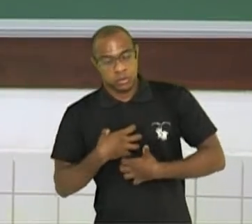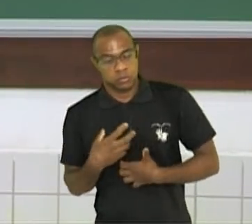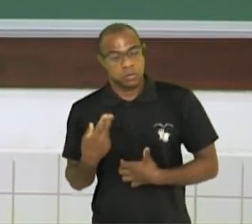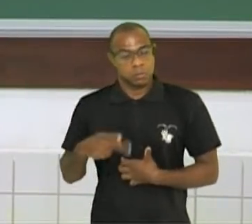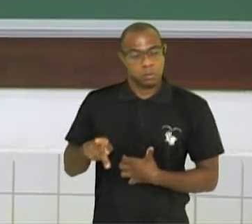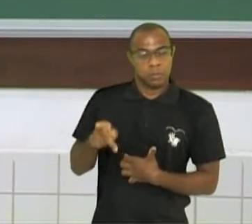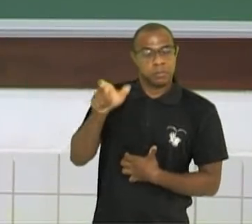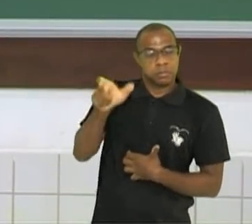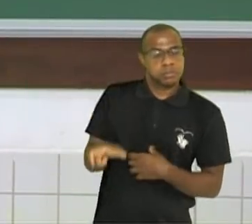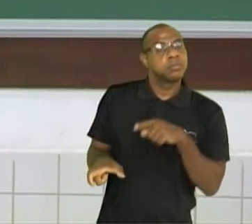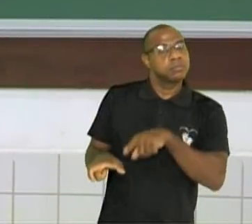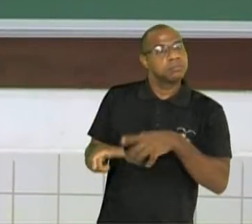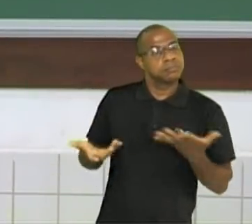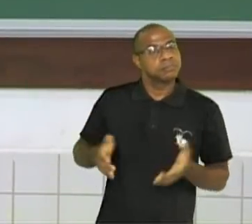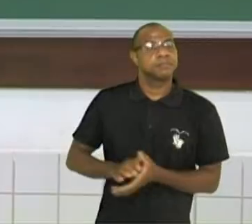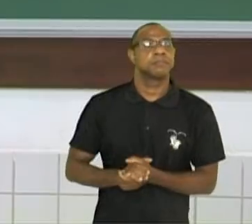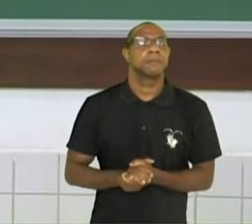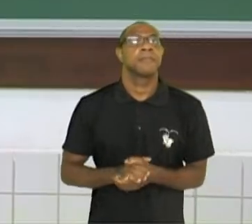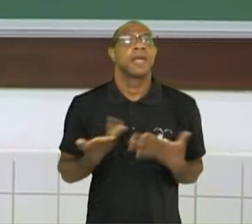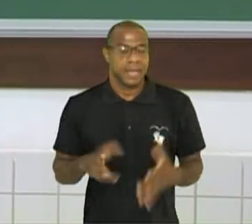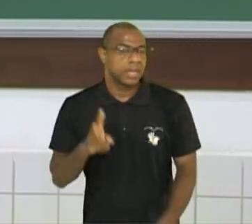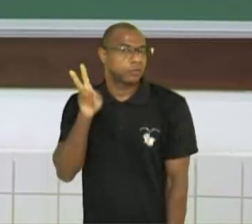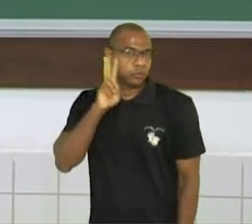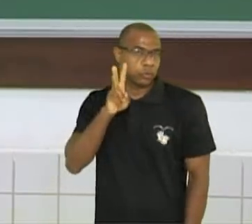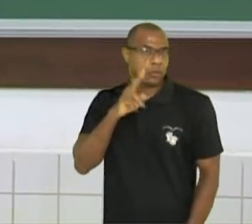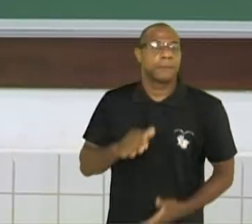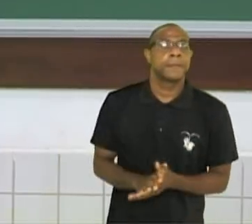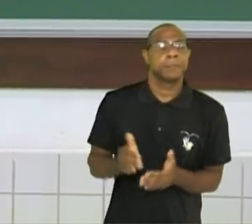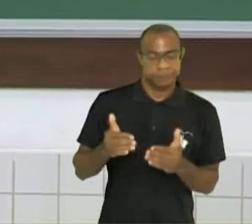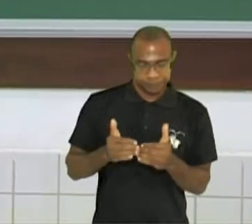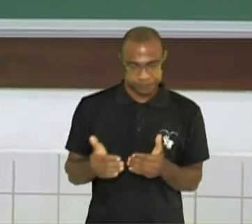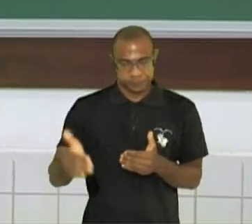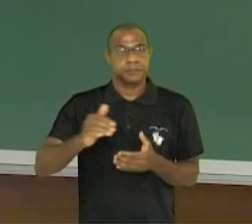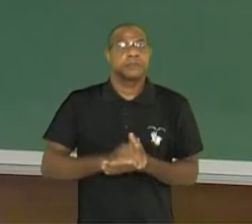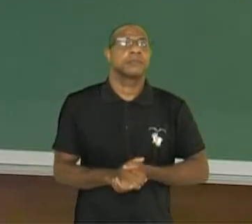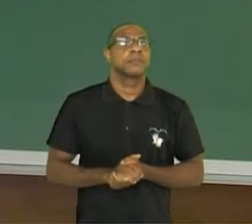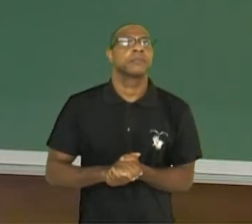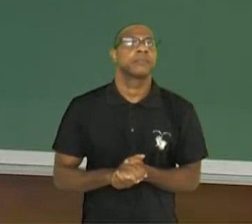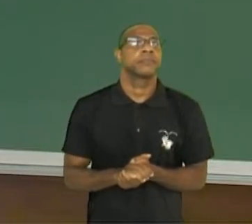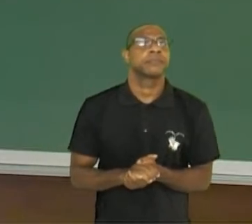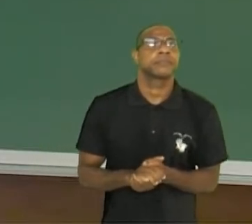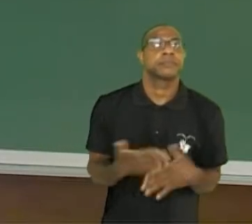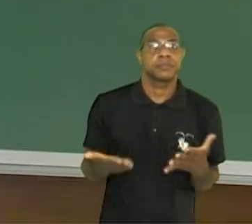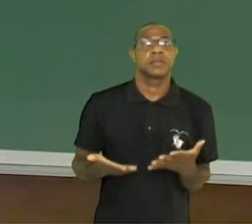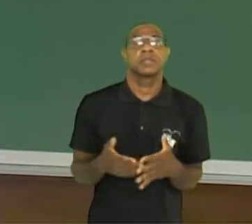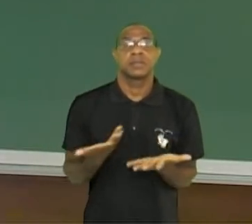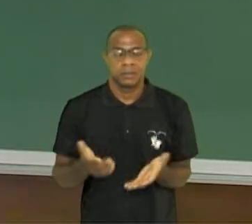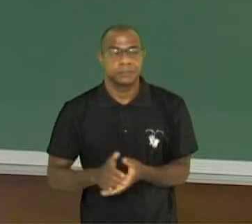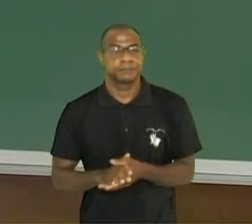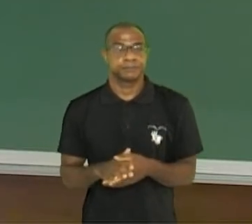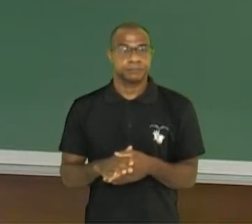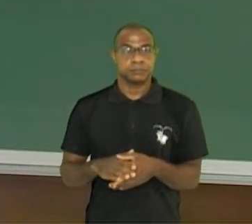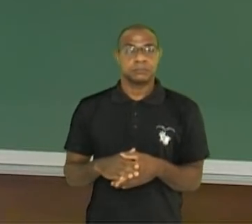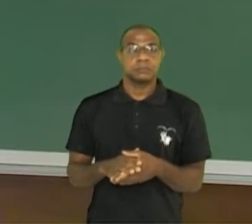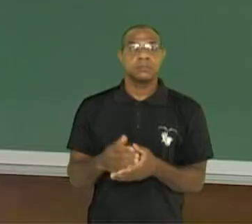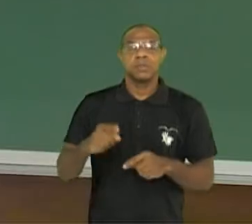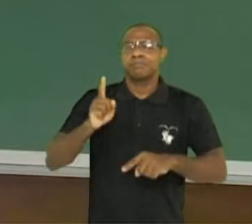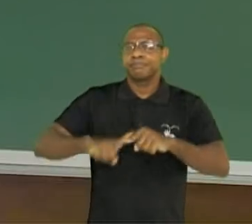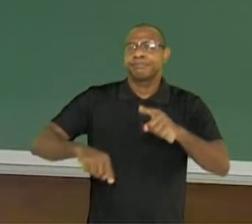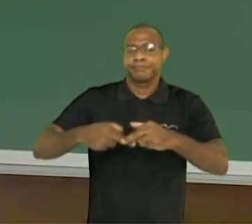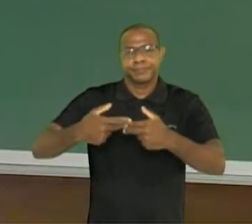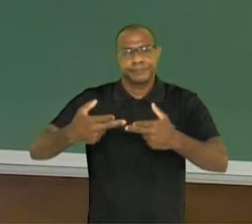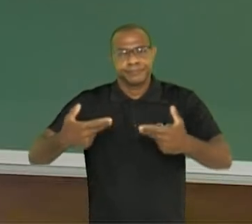que você tem histórico na humanidade. Continuando. Com o aumento da procura por produtos